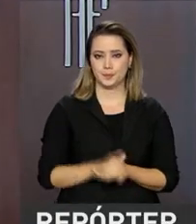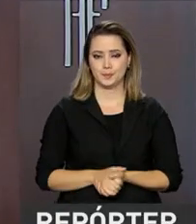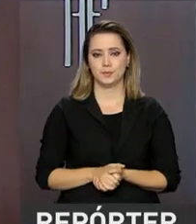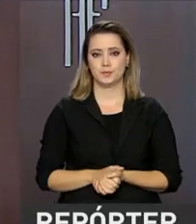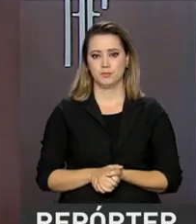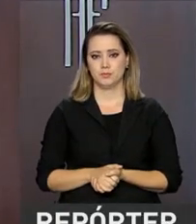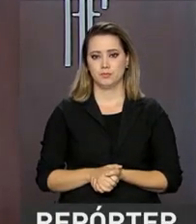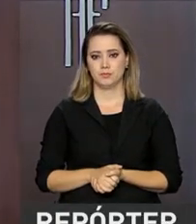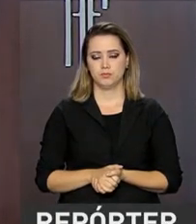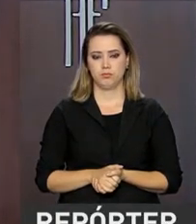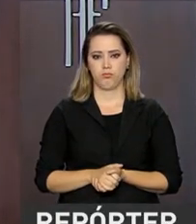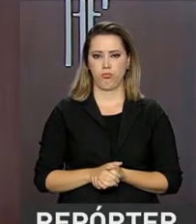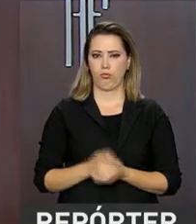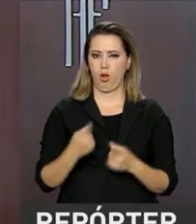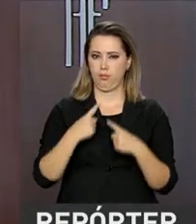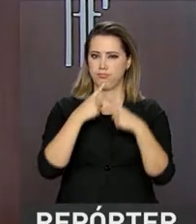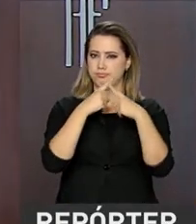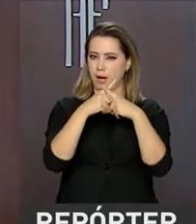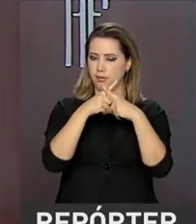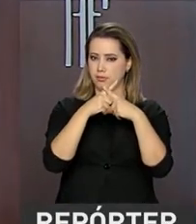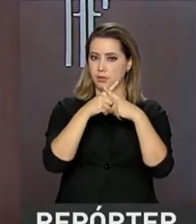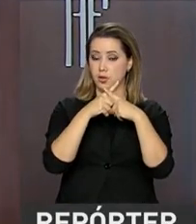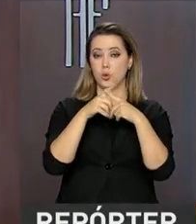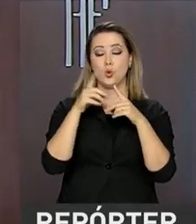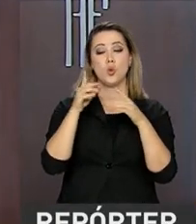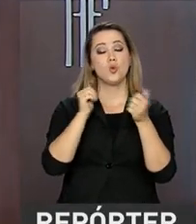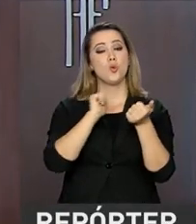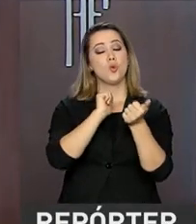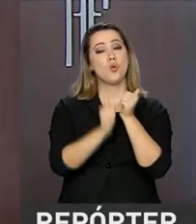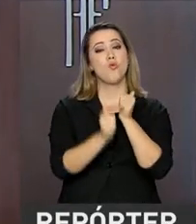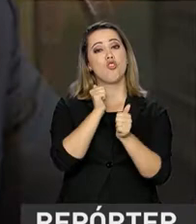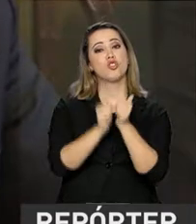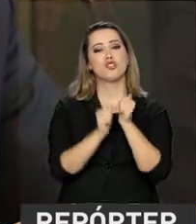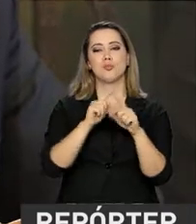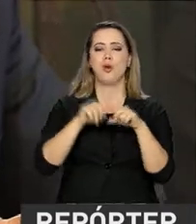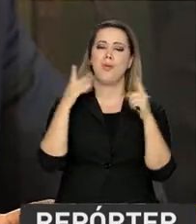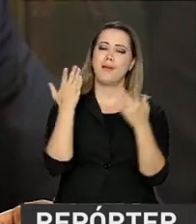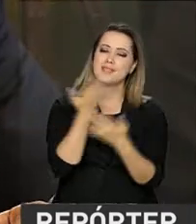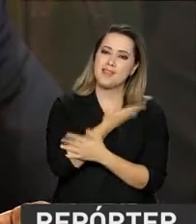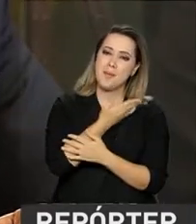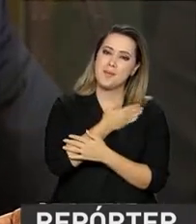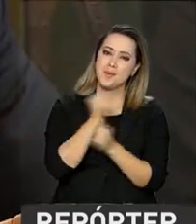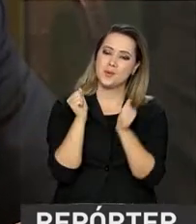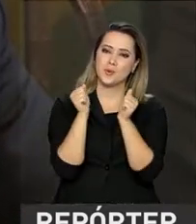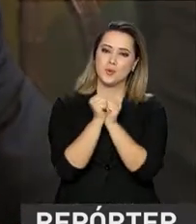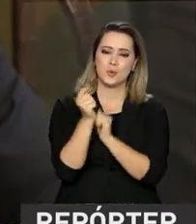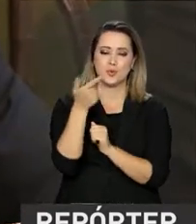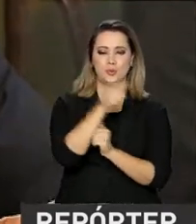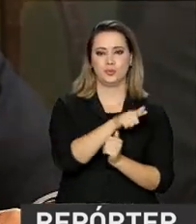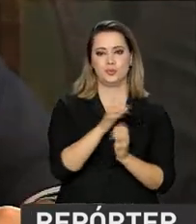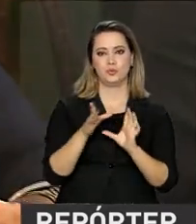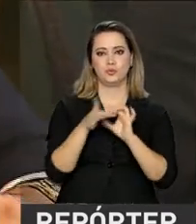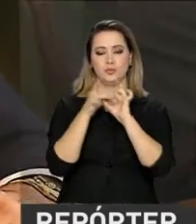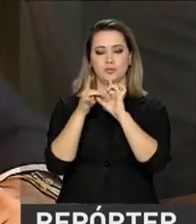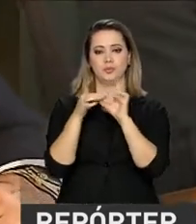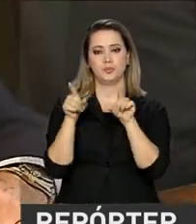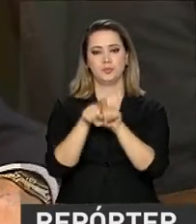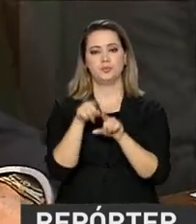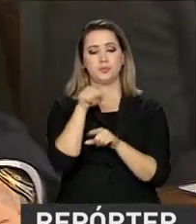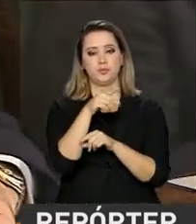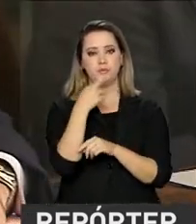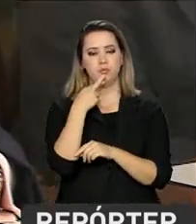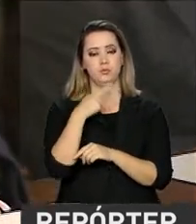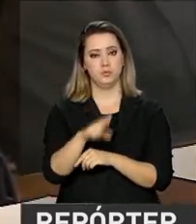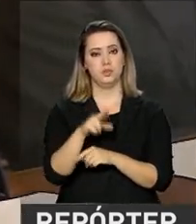rivais no futebol mas muito amigos de outras áreas este foi o recado que o chanceler argentino jorge